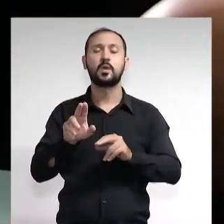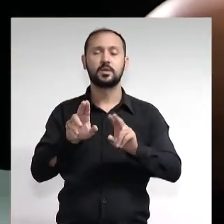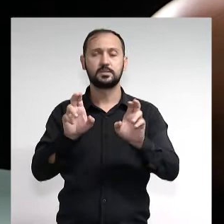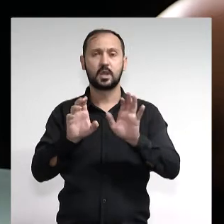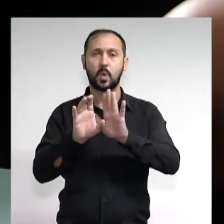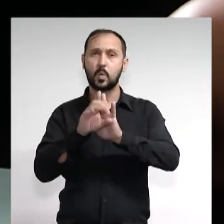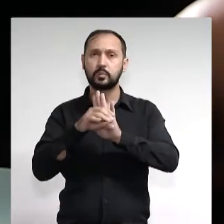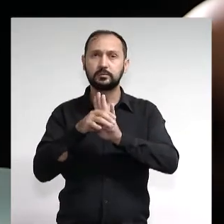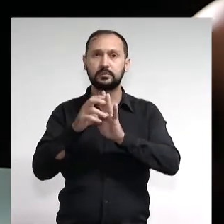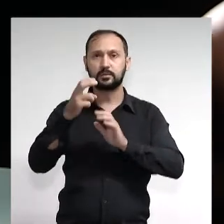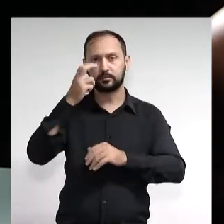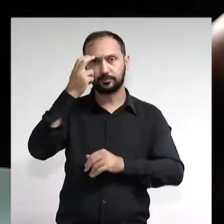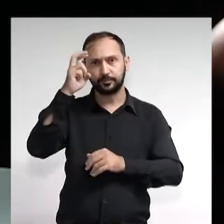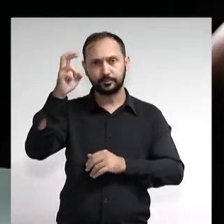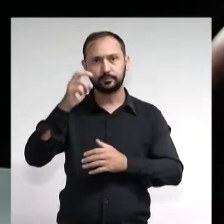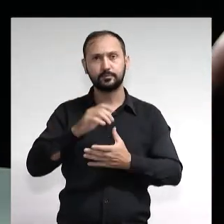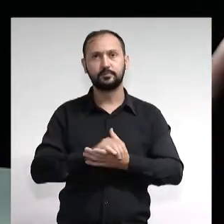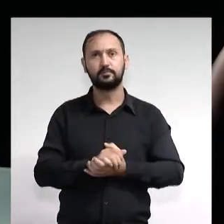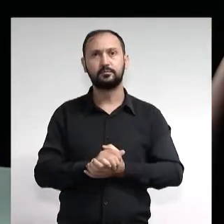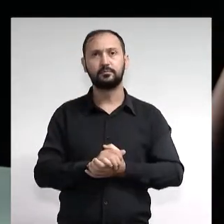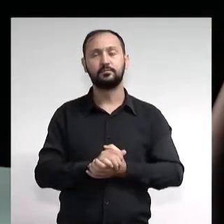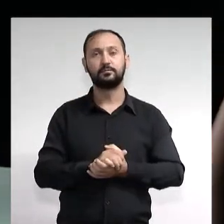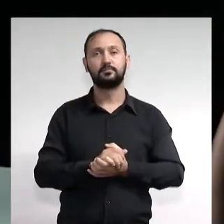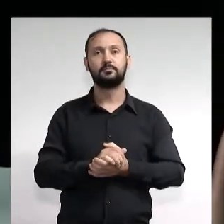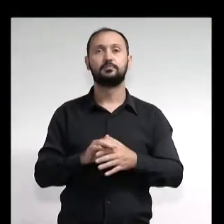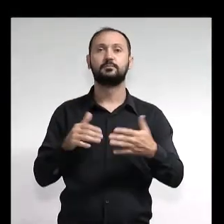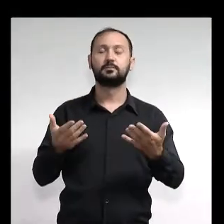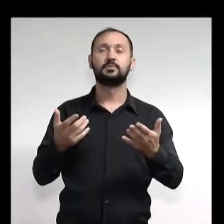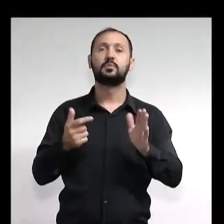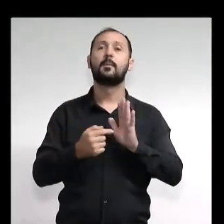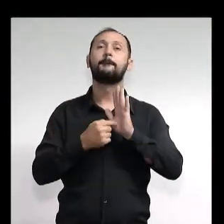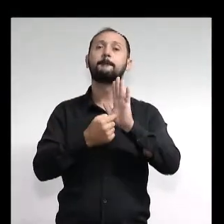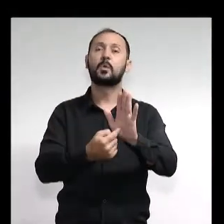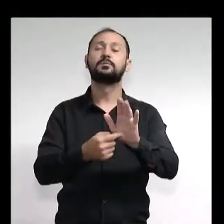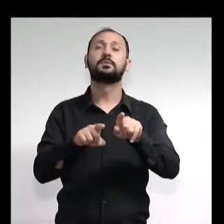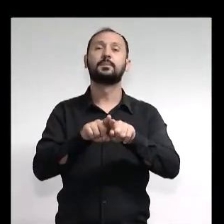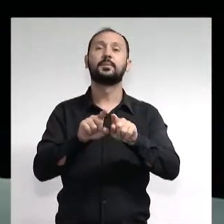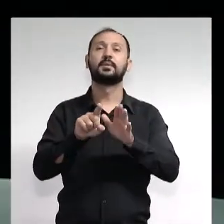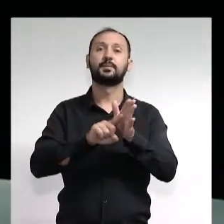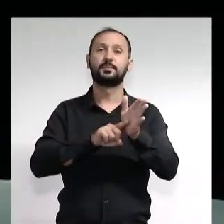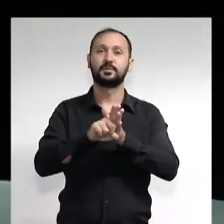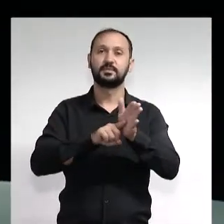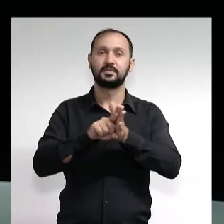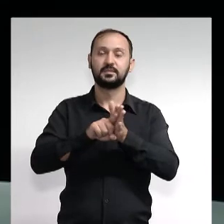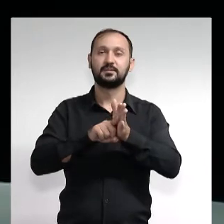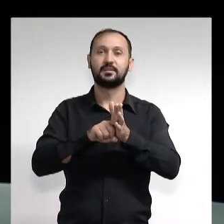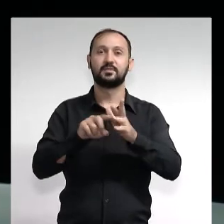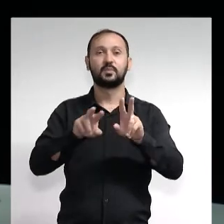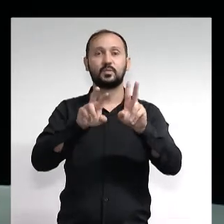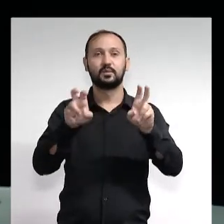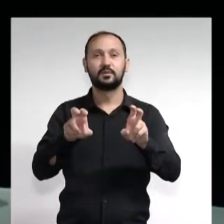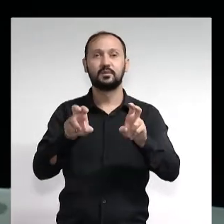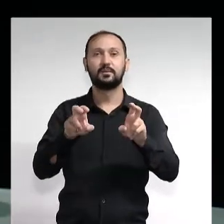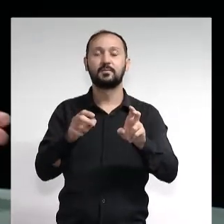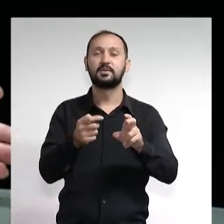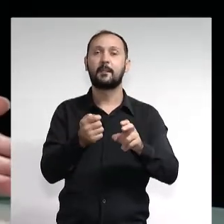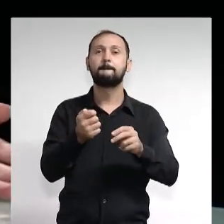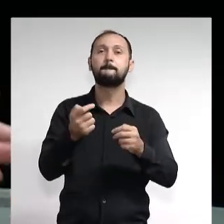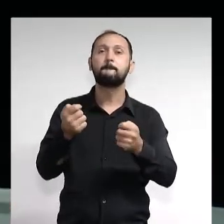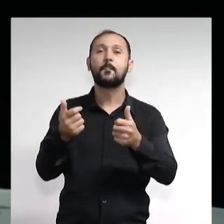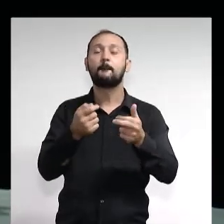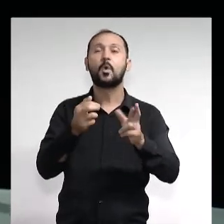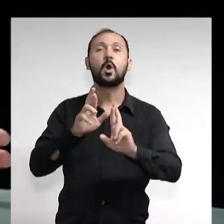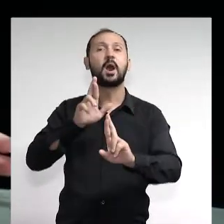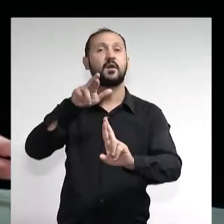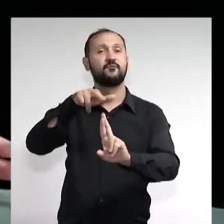muitos não tinham tido contato até com o termo, né, altas habilidades de superdotação. Eu acredito que seja um reflexo disso da pesquisa